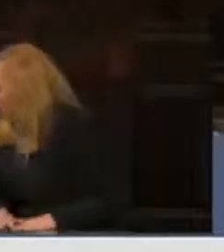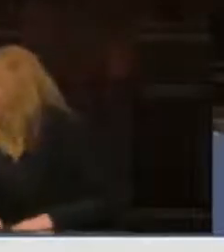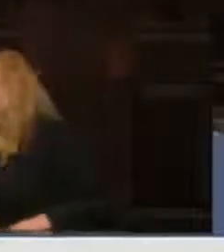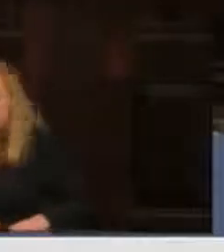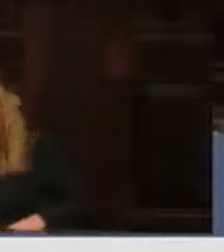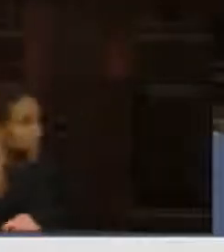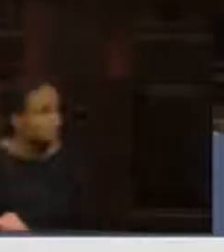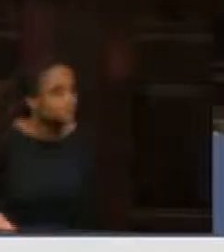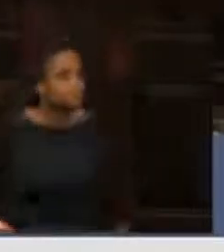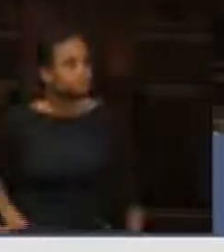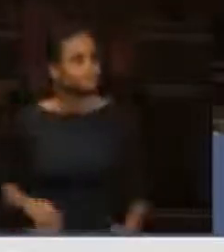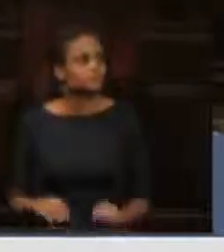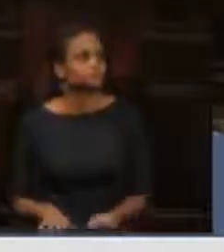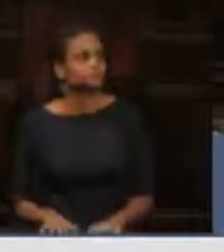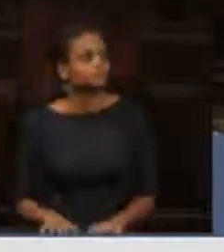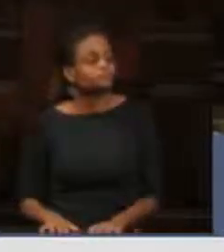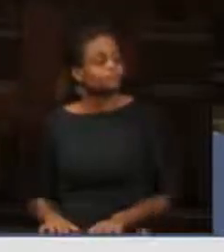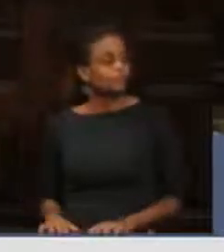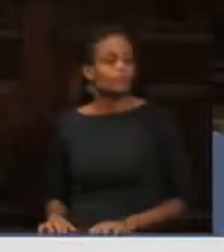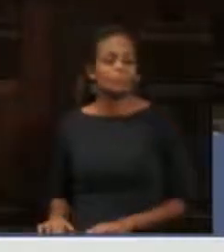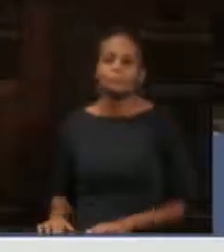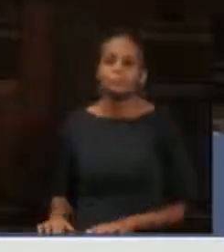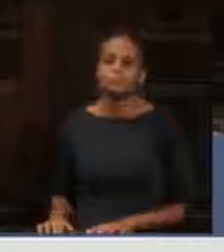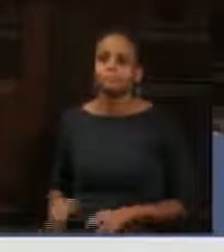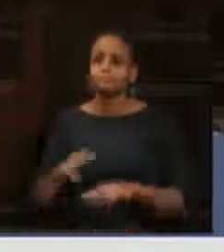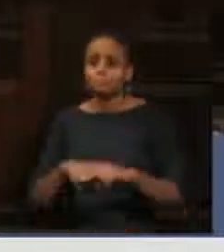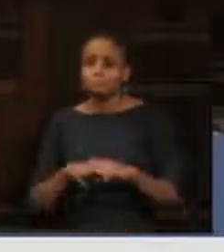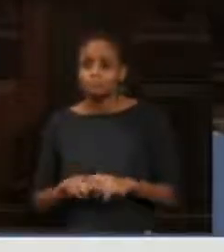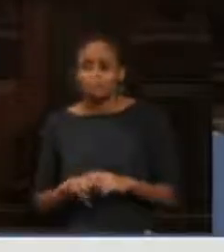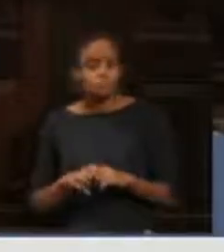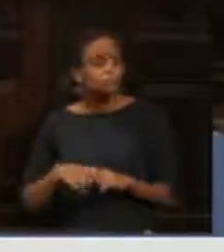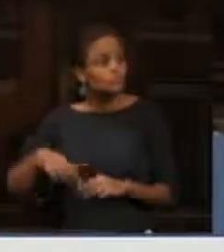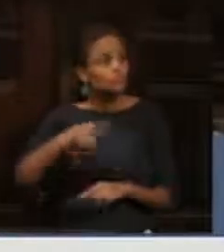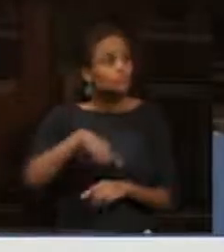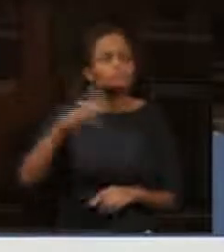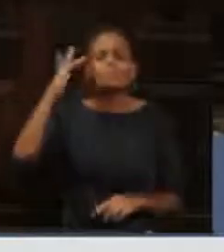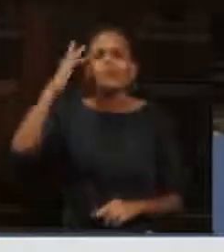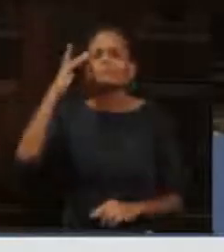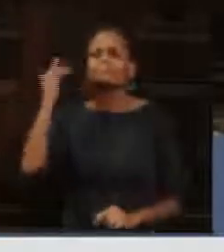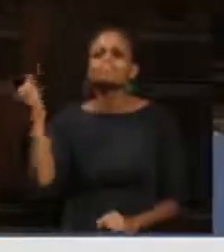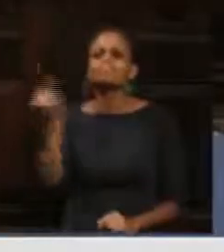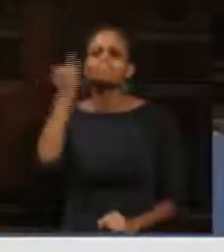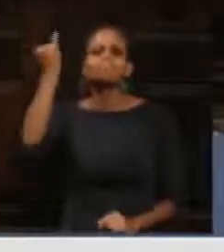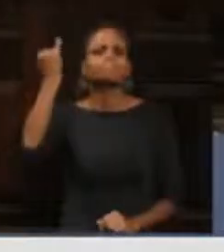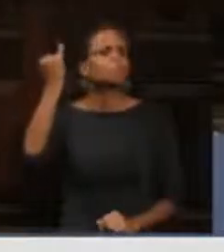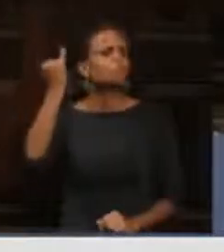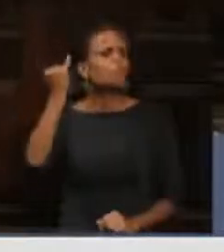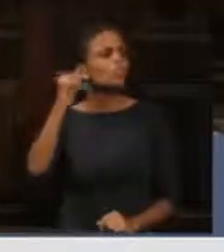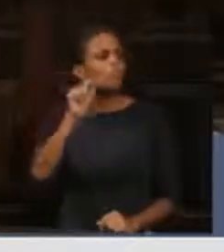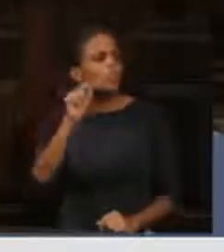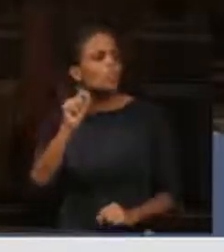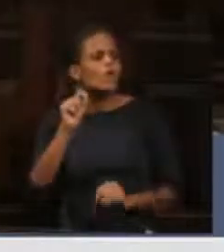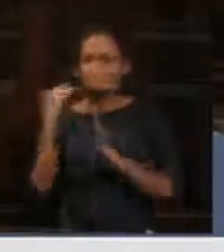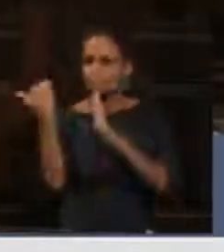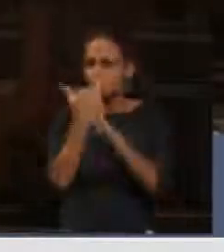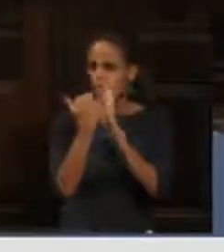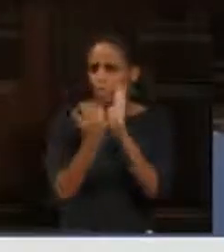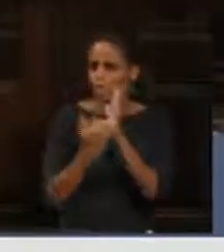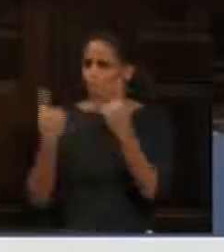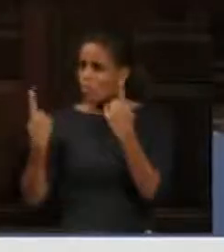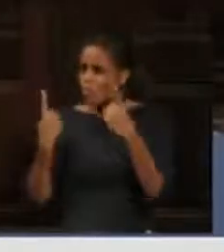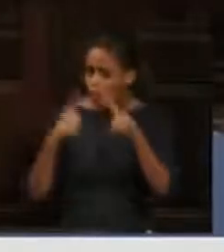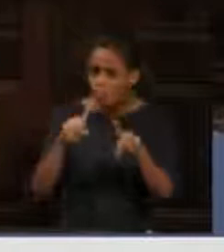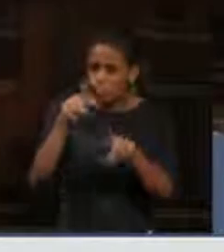à morte. Por isso, a gente acha que é fundamental uma agenda de combate